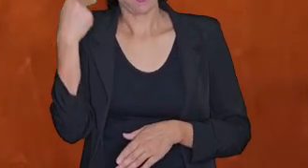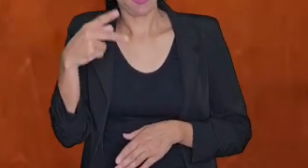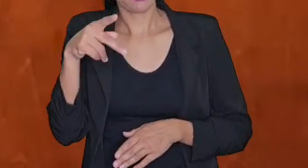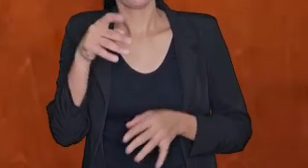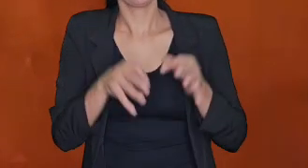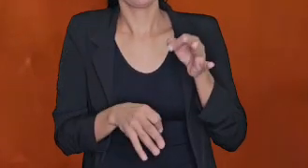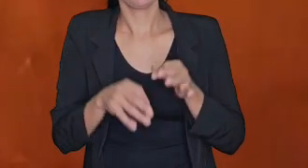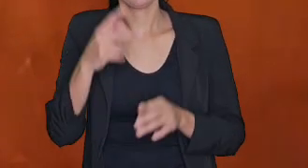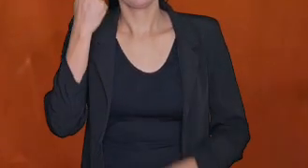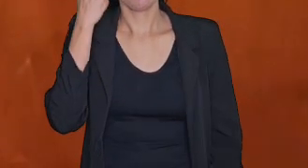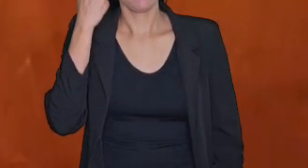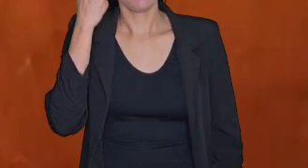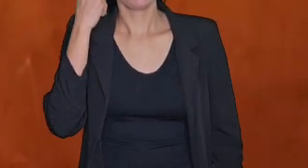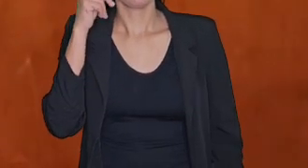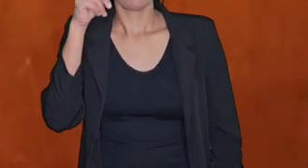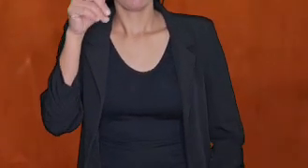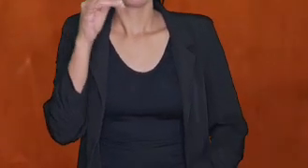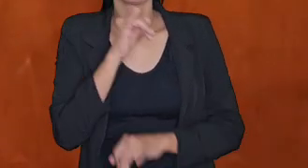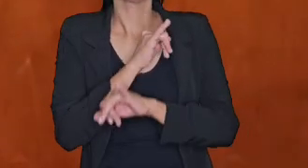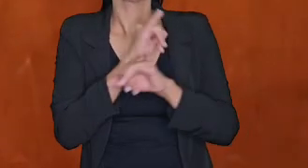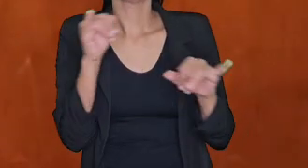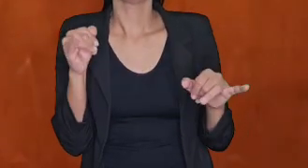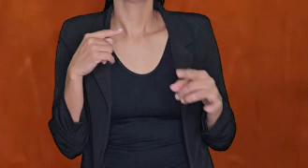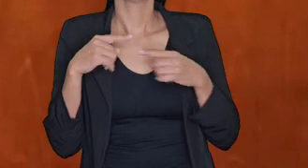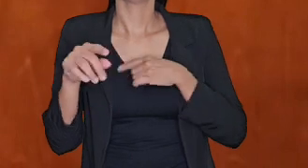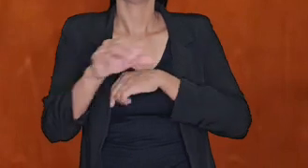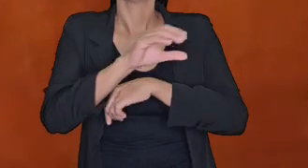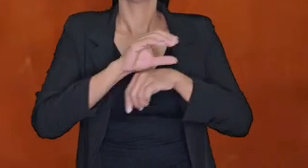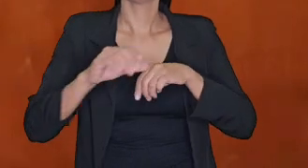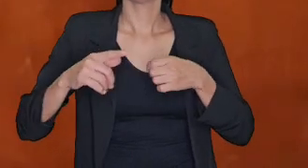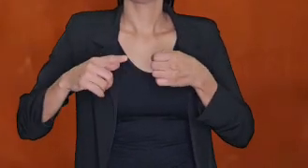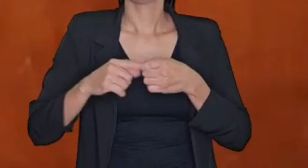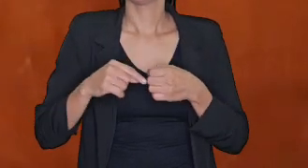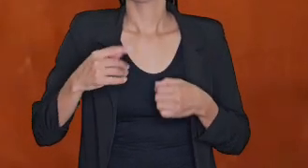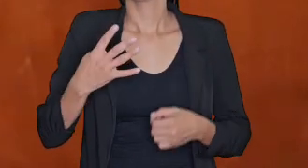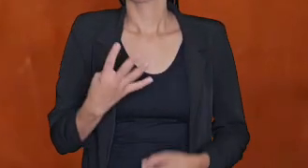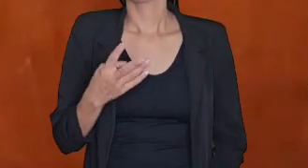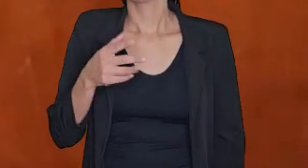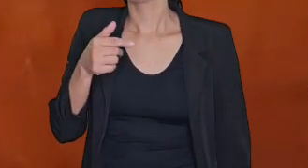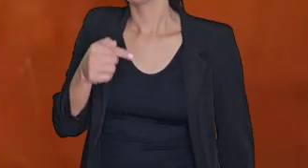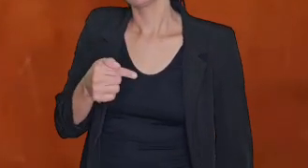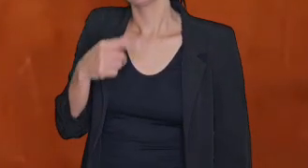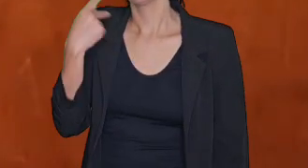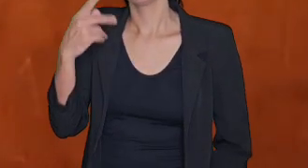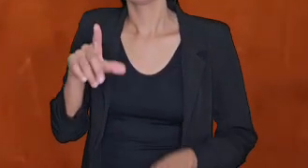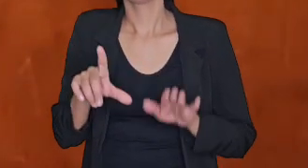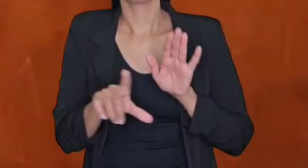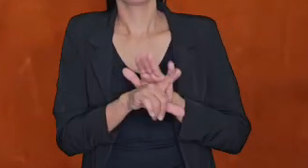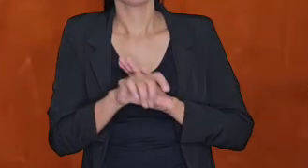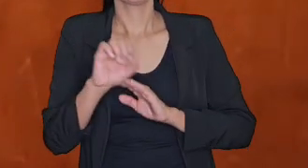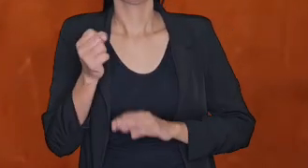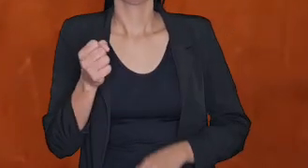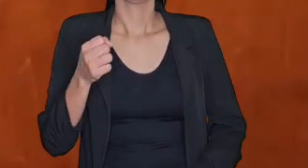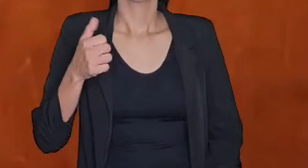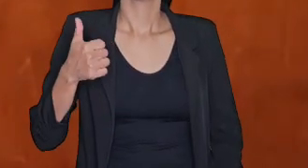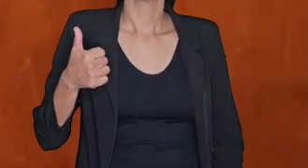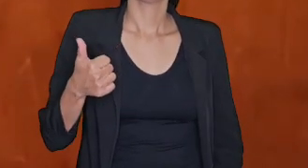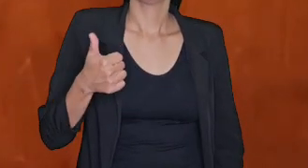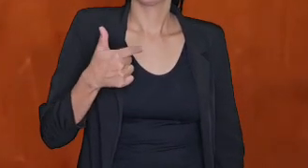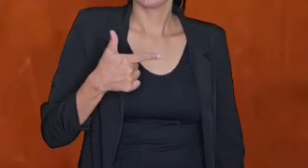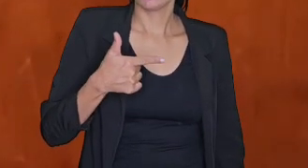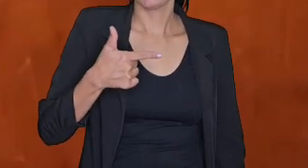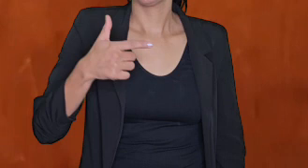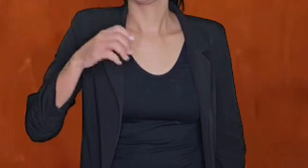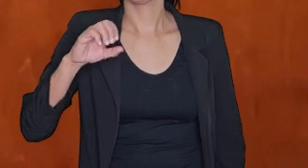da Magistratura do Tribunal de Justiça aqui de São Paulo, eles declararam a inconstitucionalidade do artigo